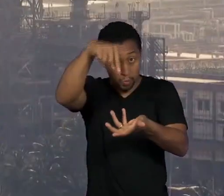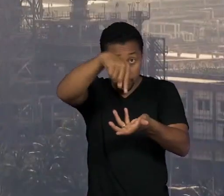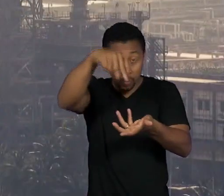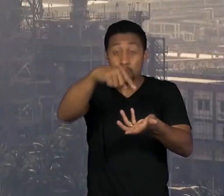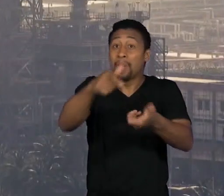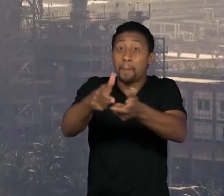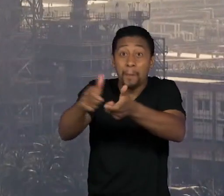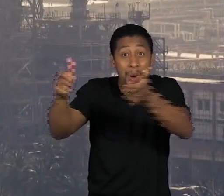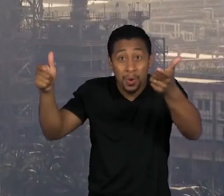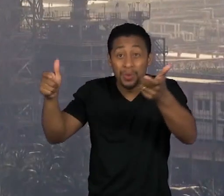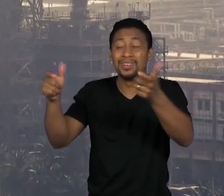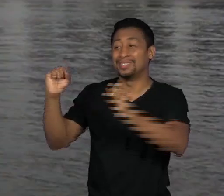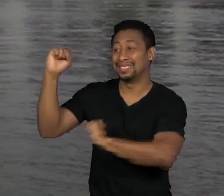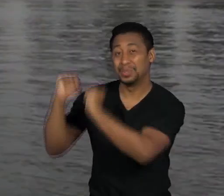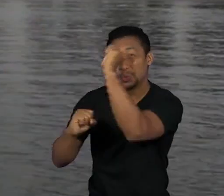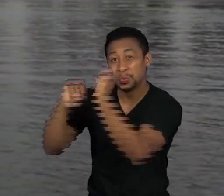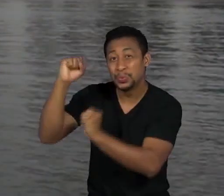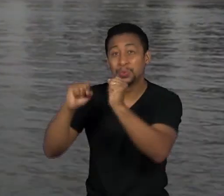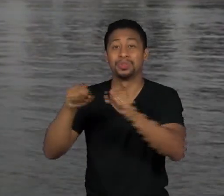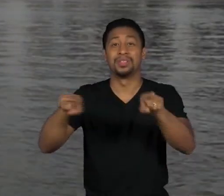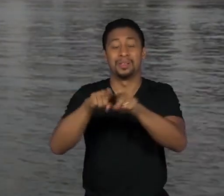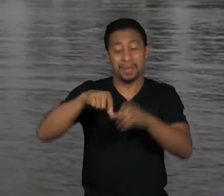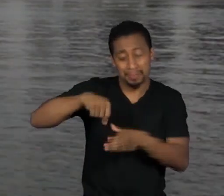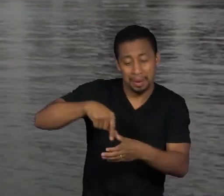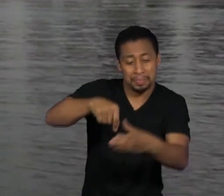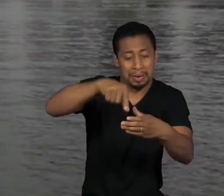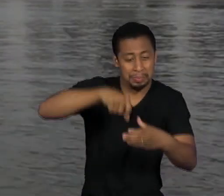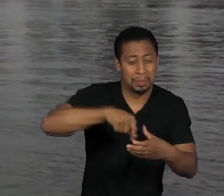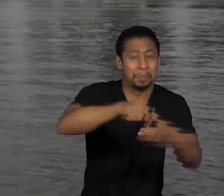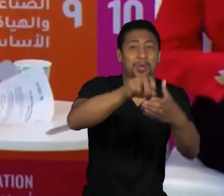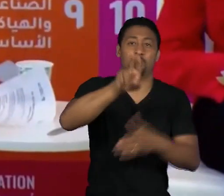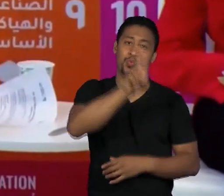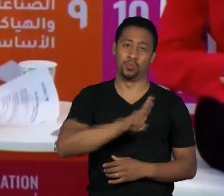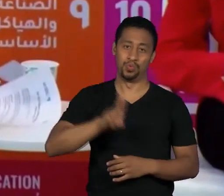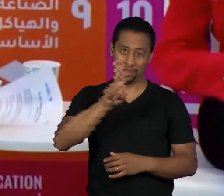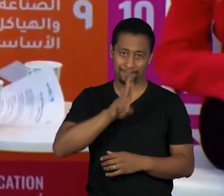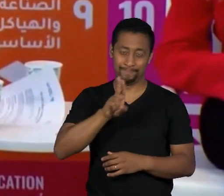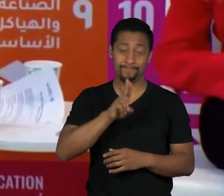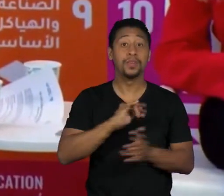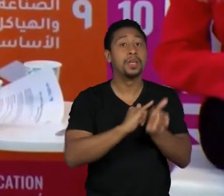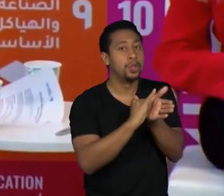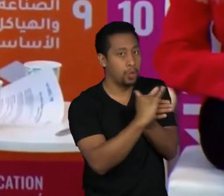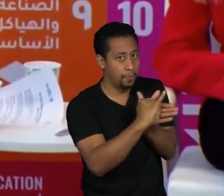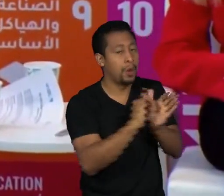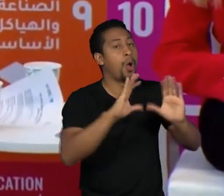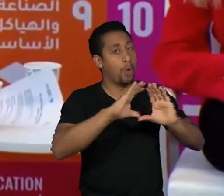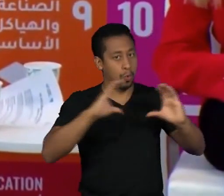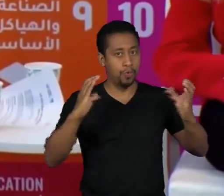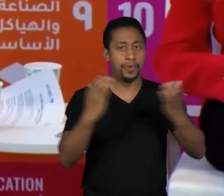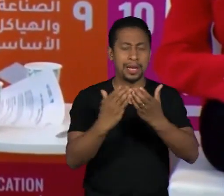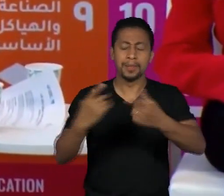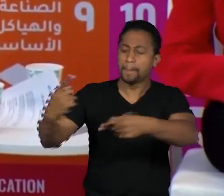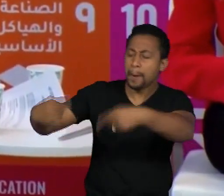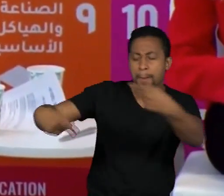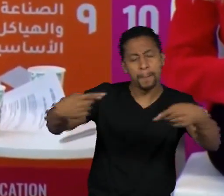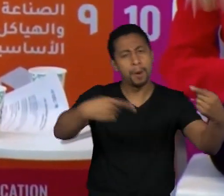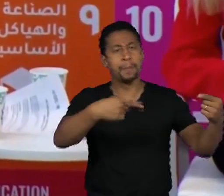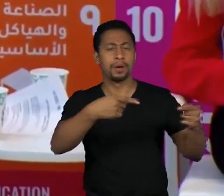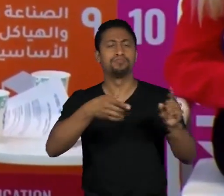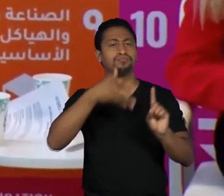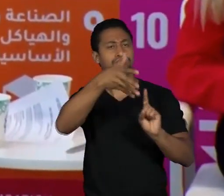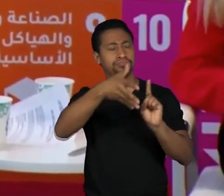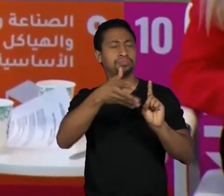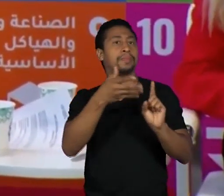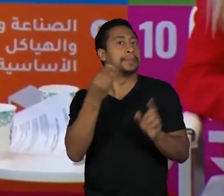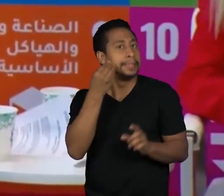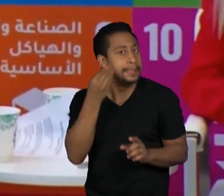e indústria. Em Nova York, uma conferência discutiu ações para alcançar as metas internacionais